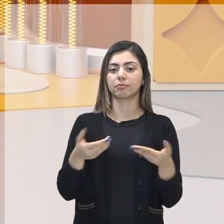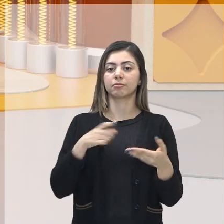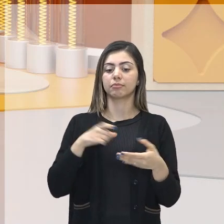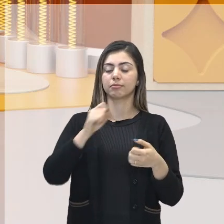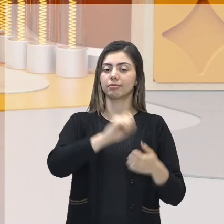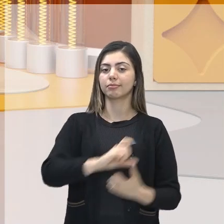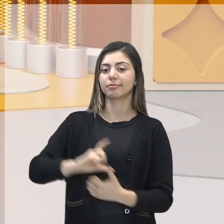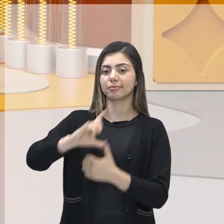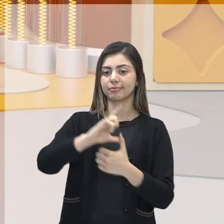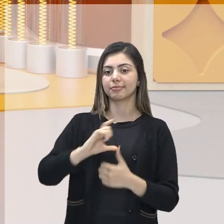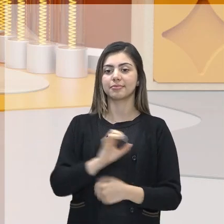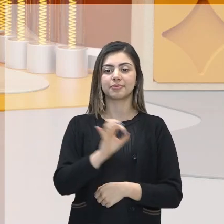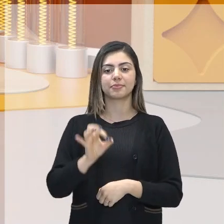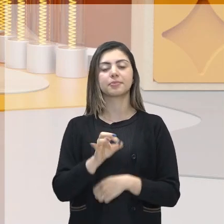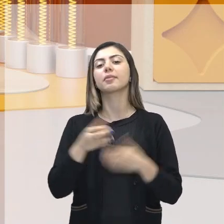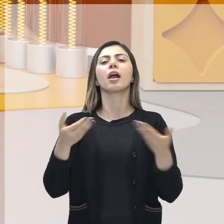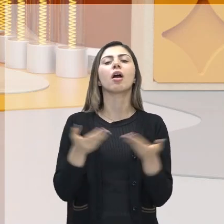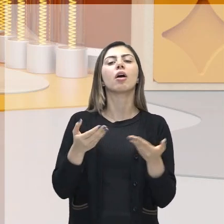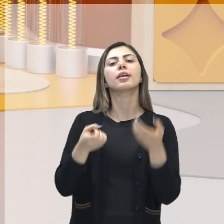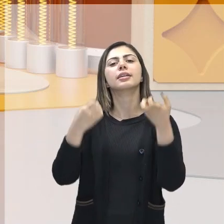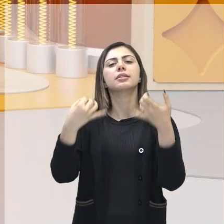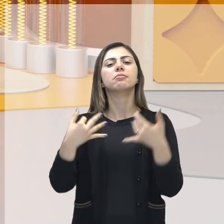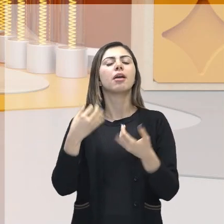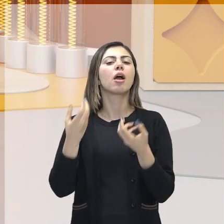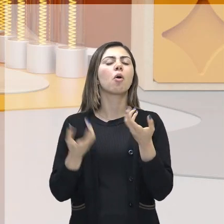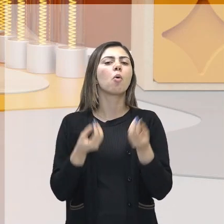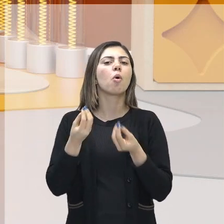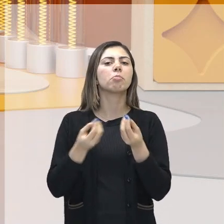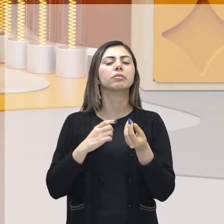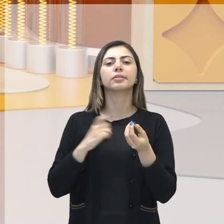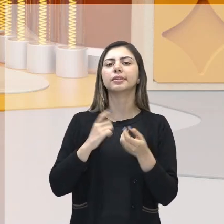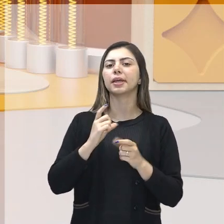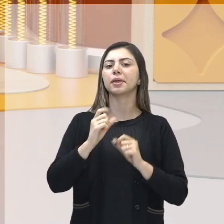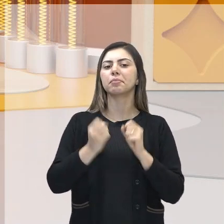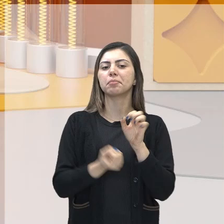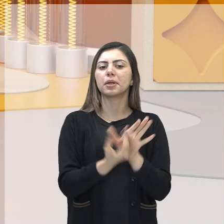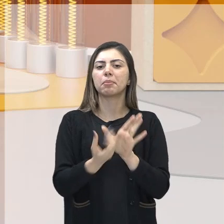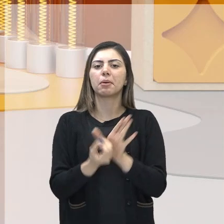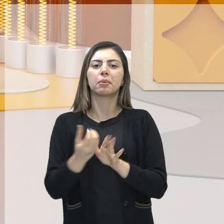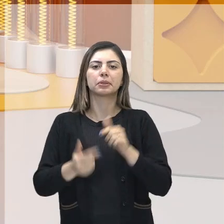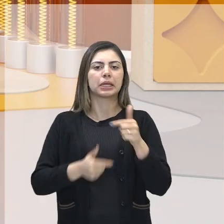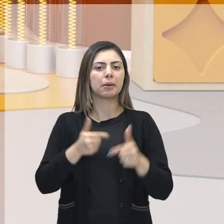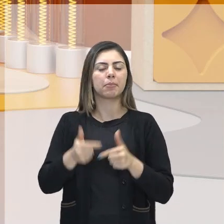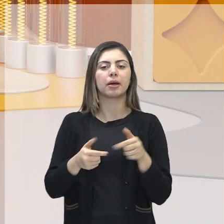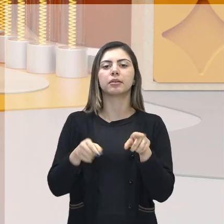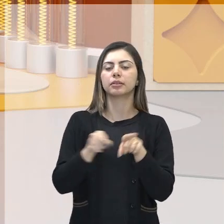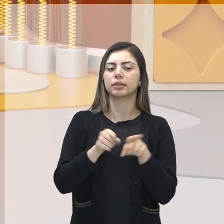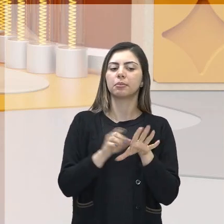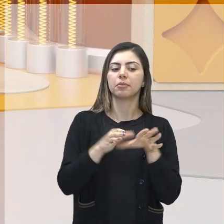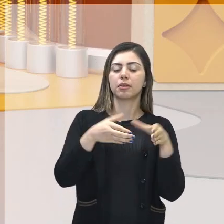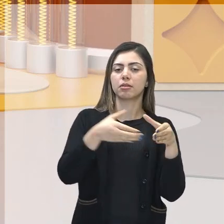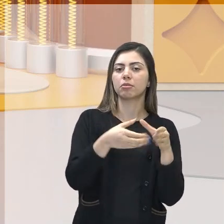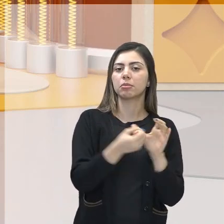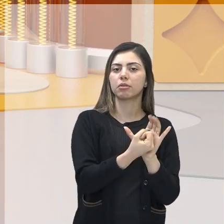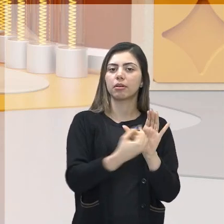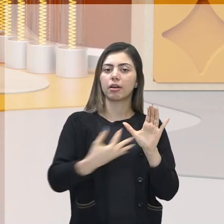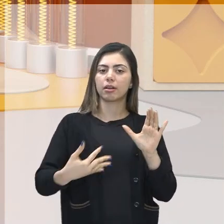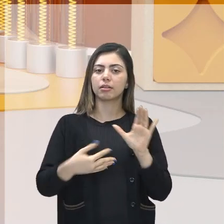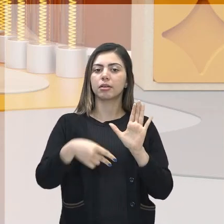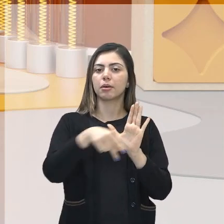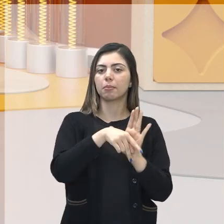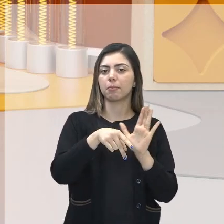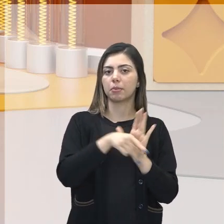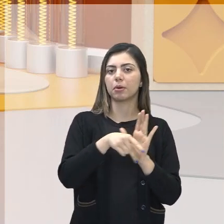da América Latina, tá? Vamos entender quais são essas atividades, bem como as características das atividades produtivas do